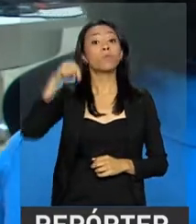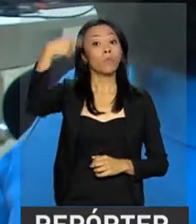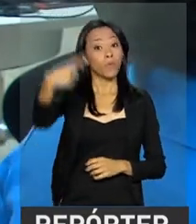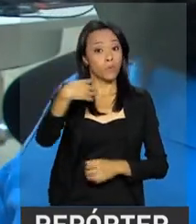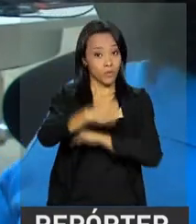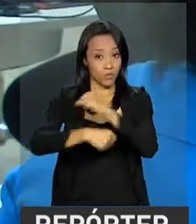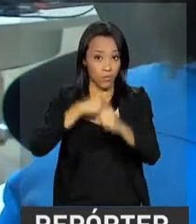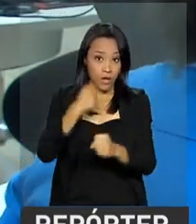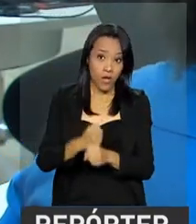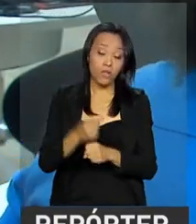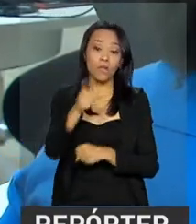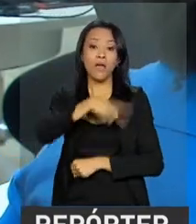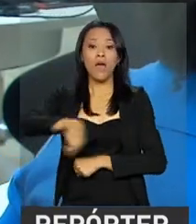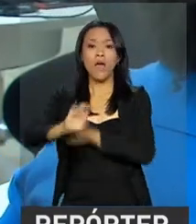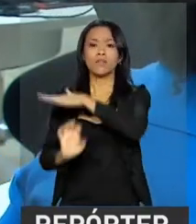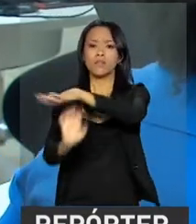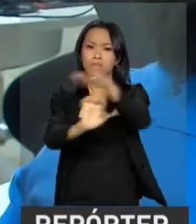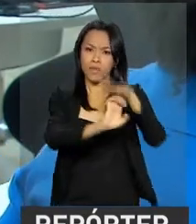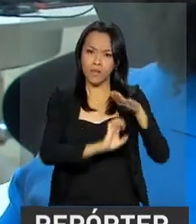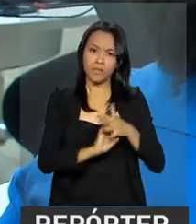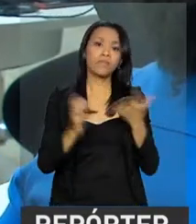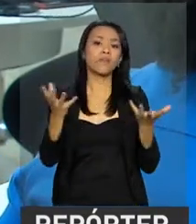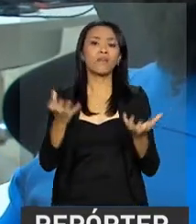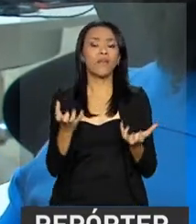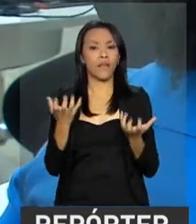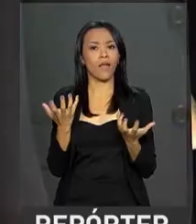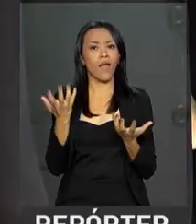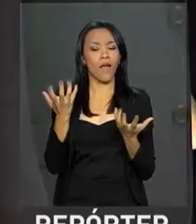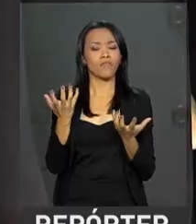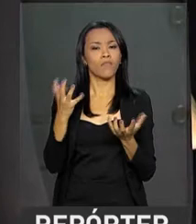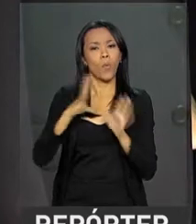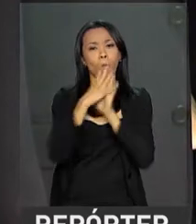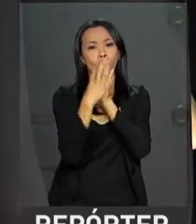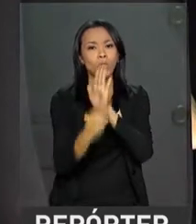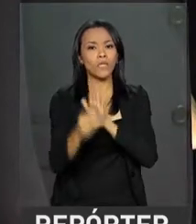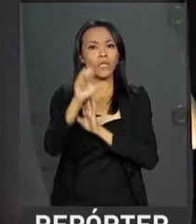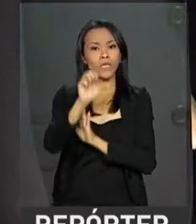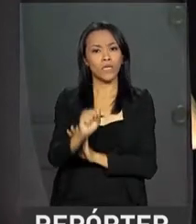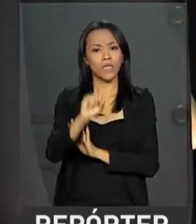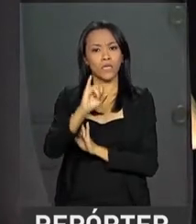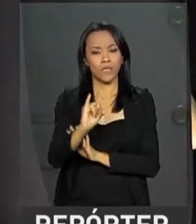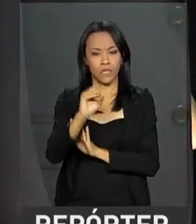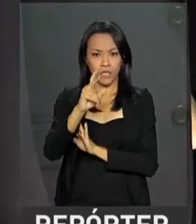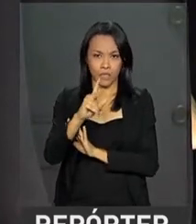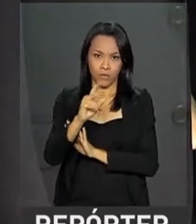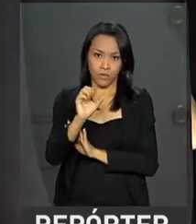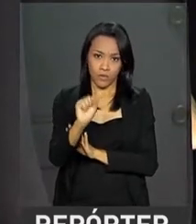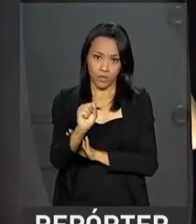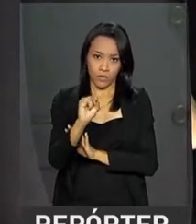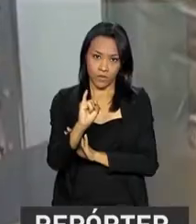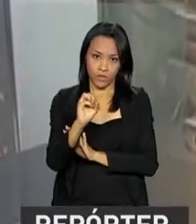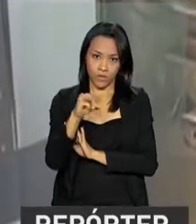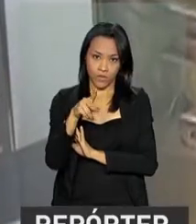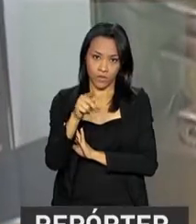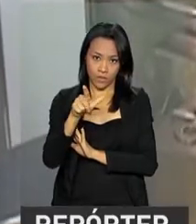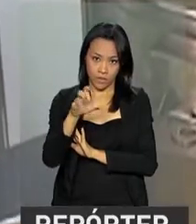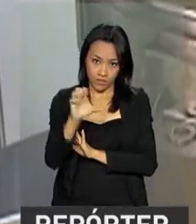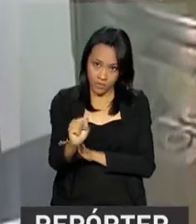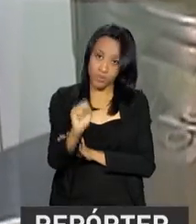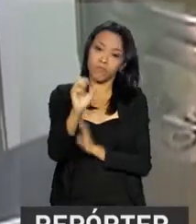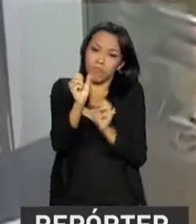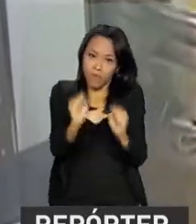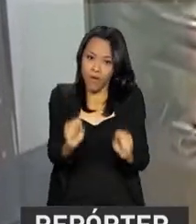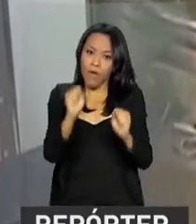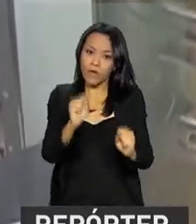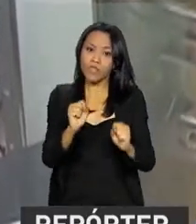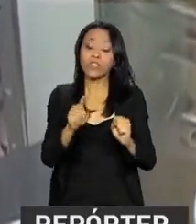as empresas que pretendem aderir ao simples nacional poderão apresentar um ganho de faturamento anual maior o teto de faturamento